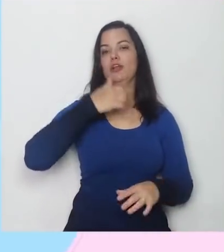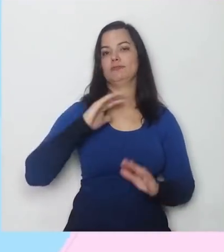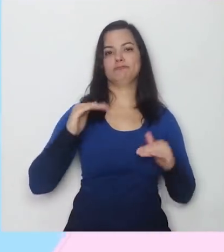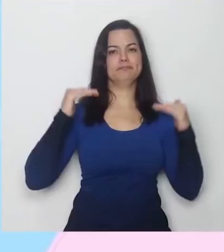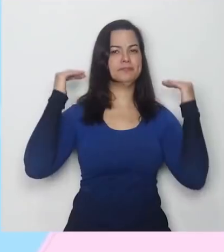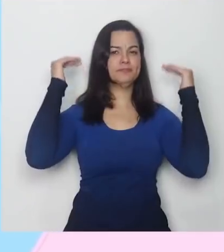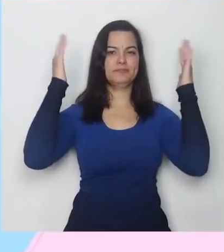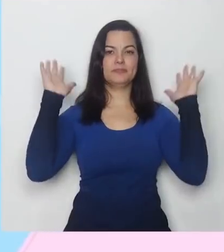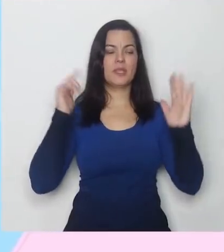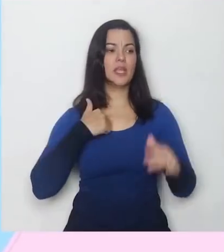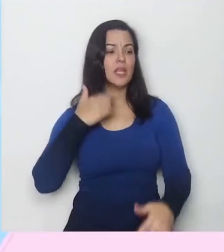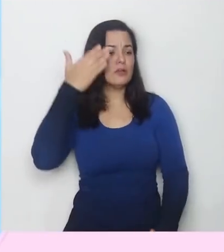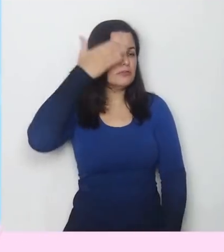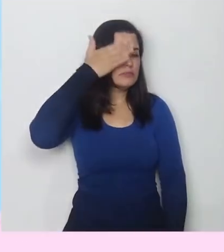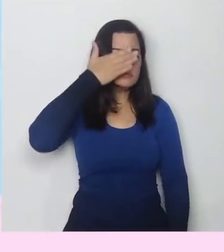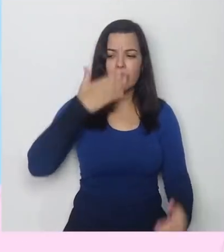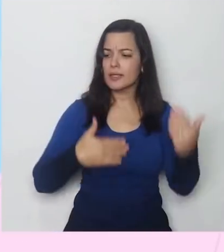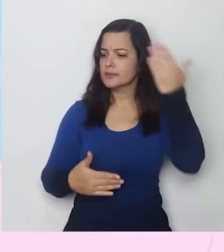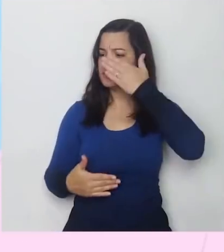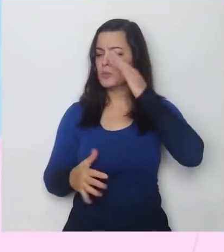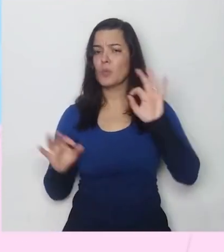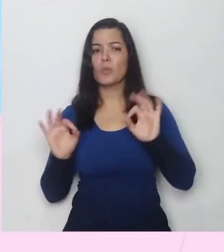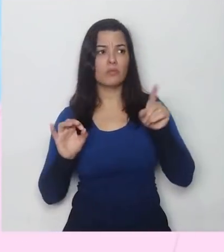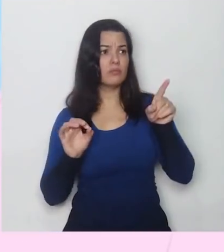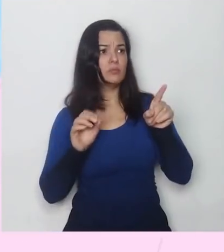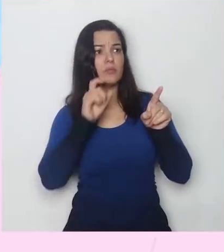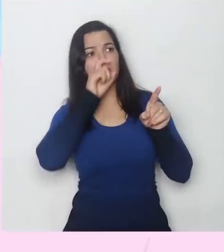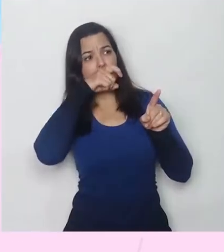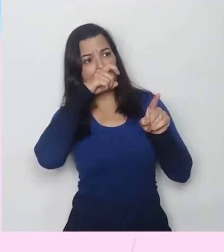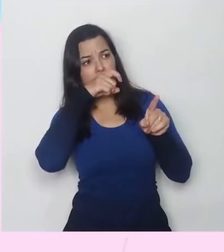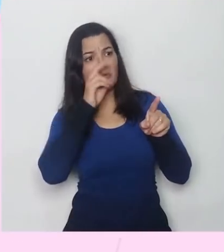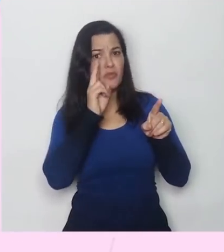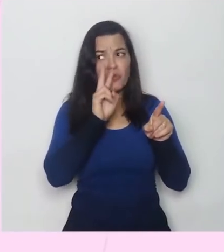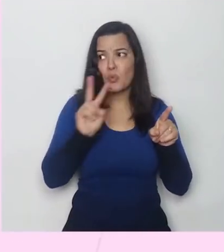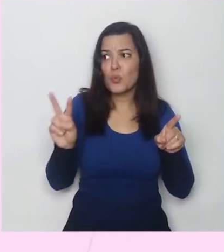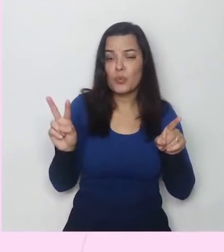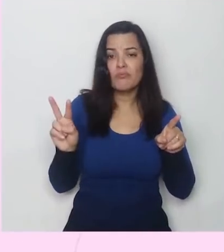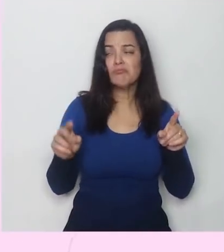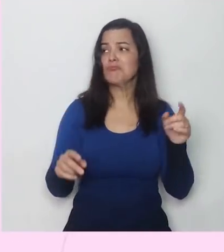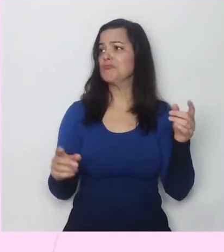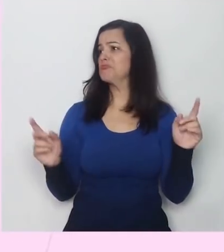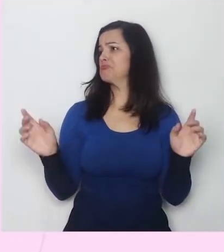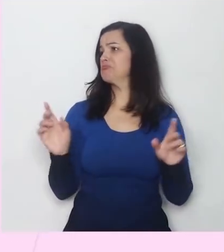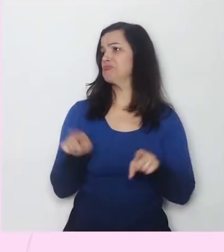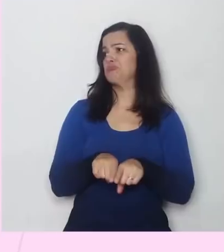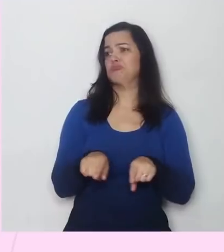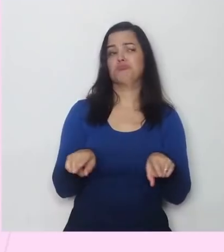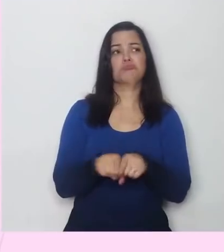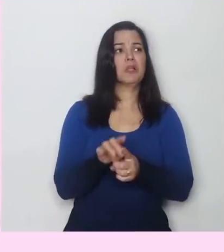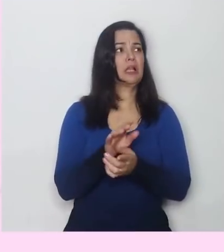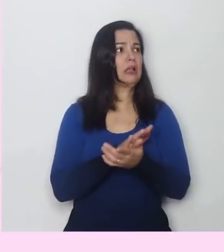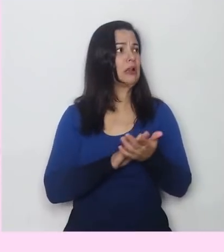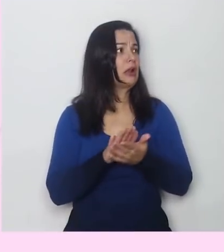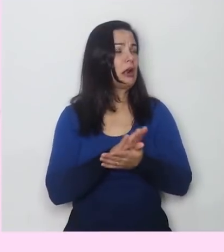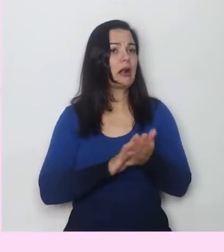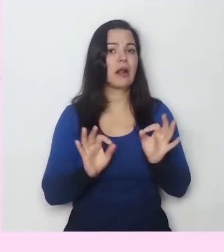vendo ninguém. E você, Blá Blá? Também não. Acho que ele está do outro